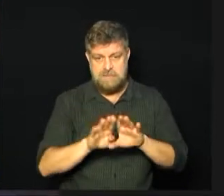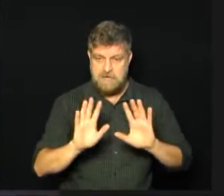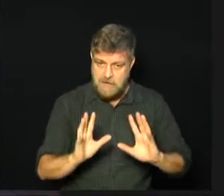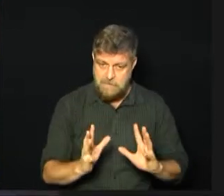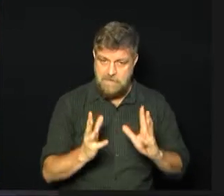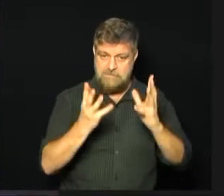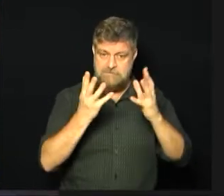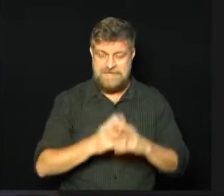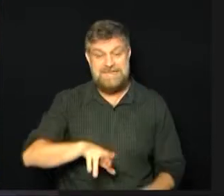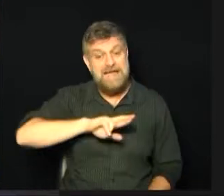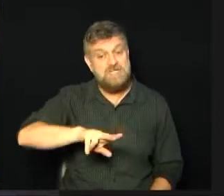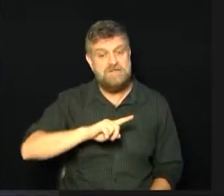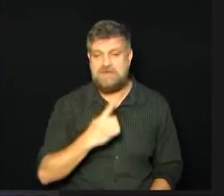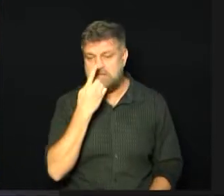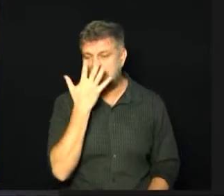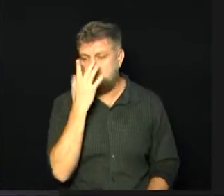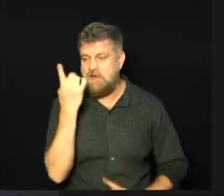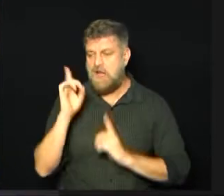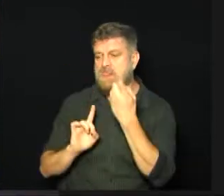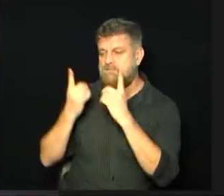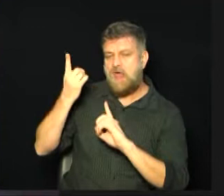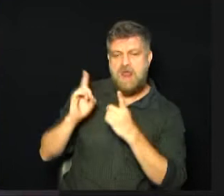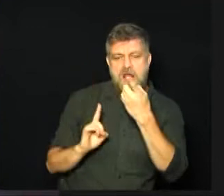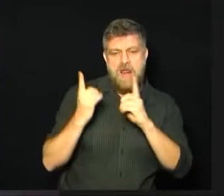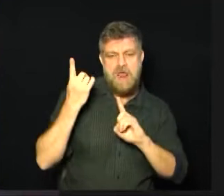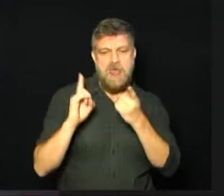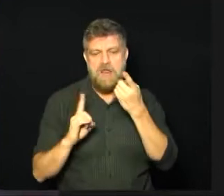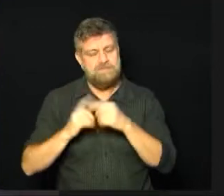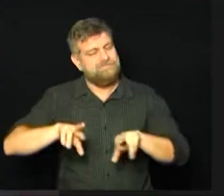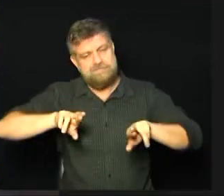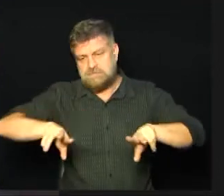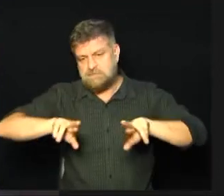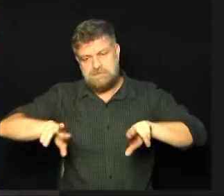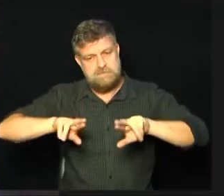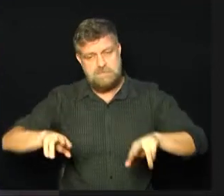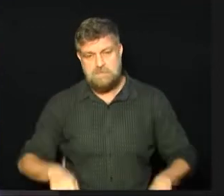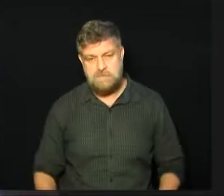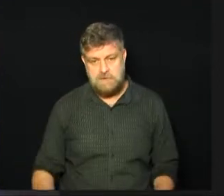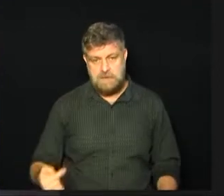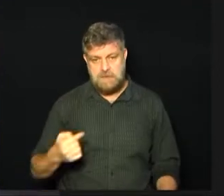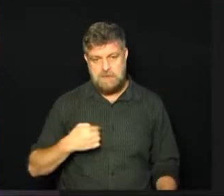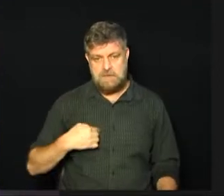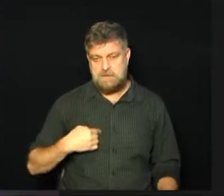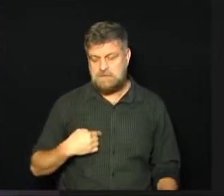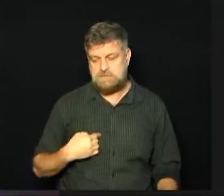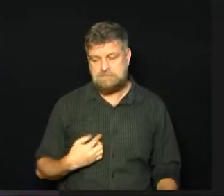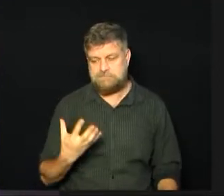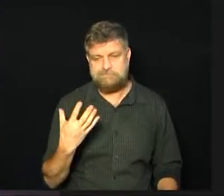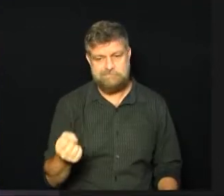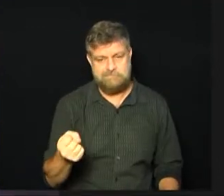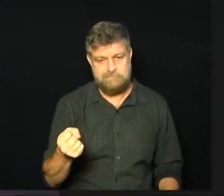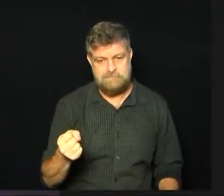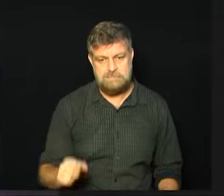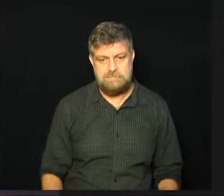eu acho que tem uma outra natureza do Carnaval. Não sou não ratifico